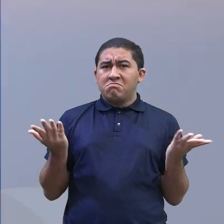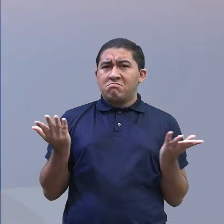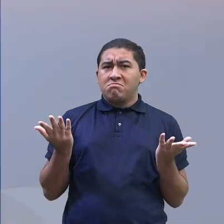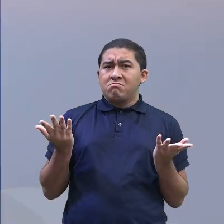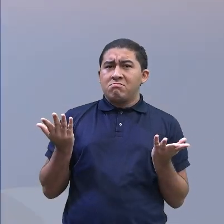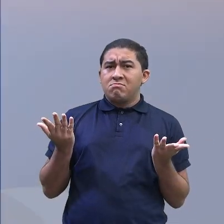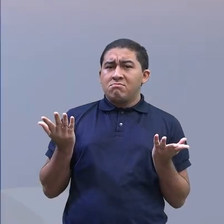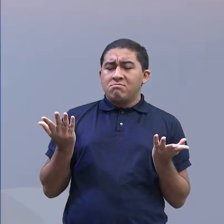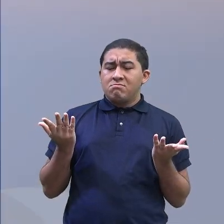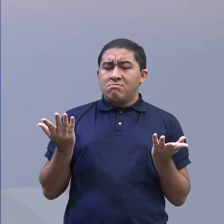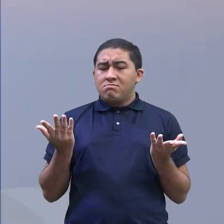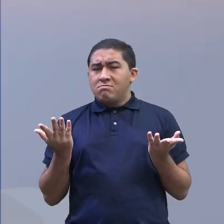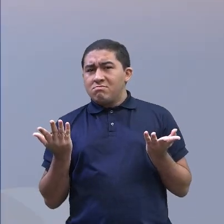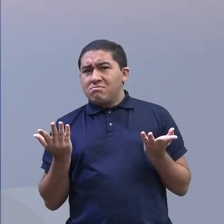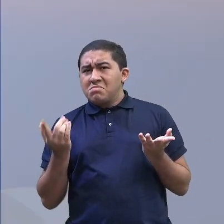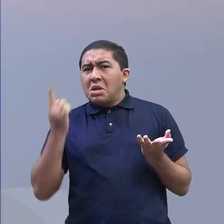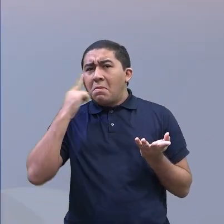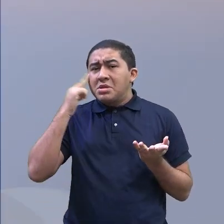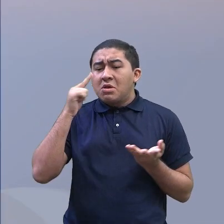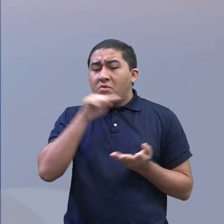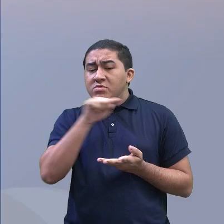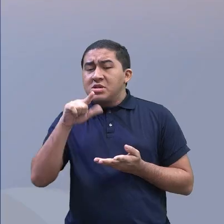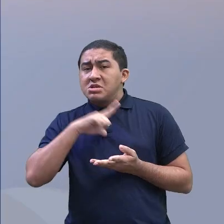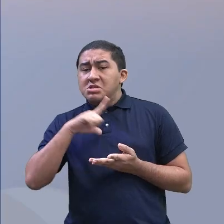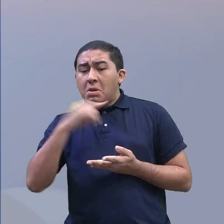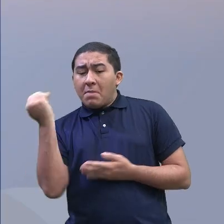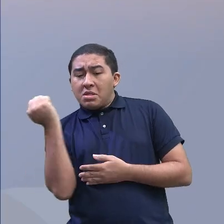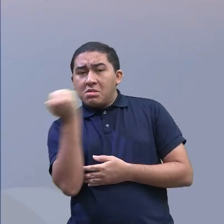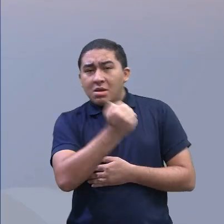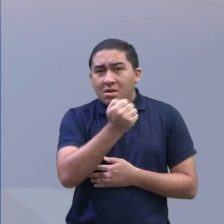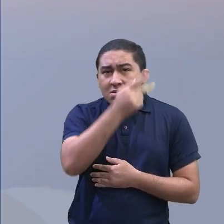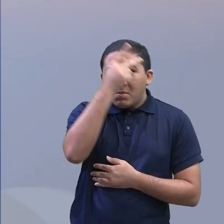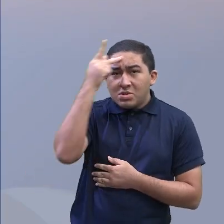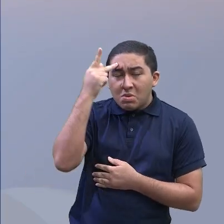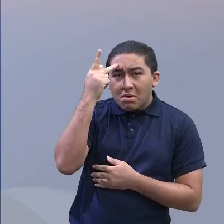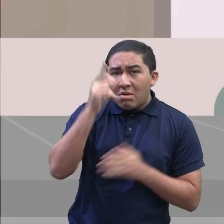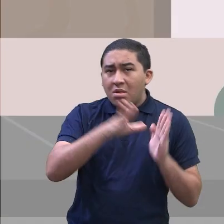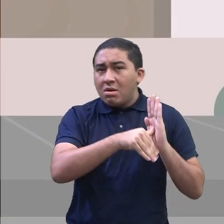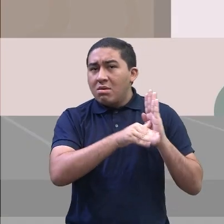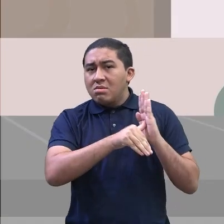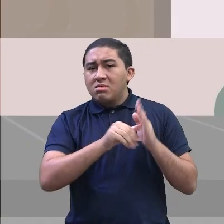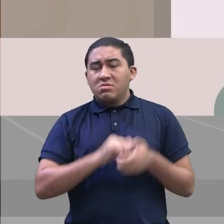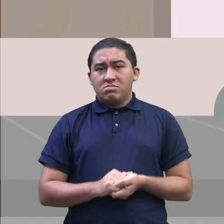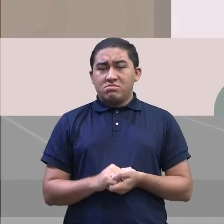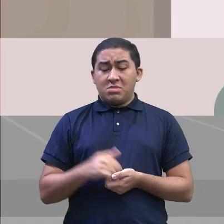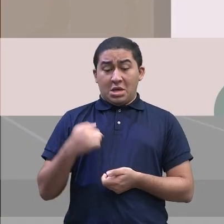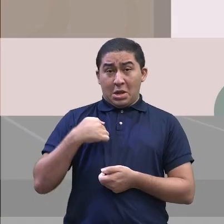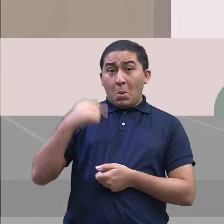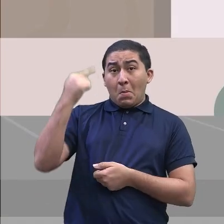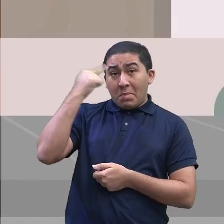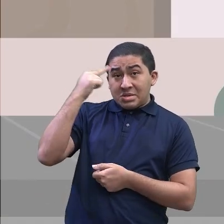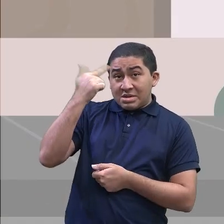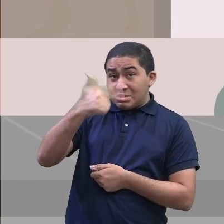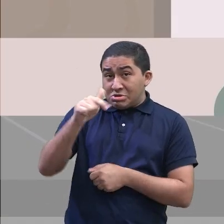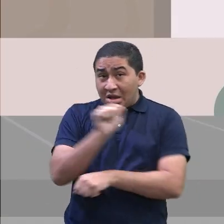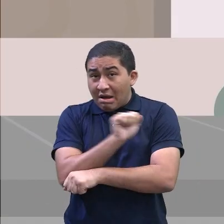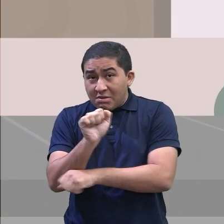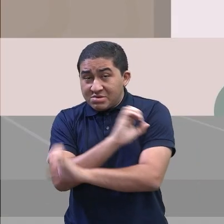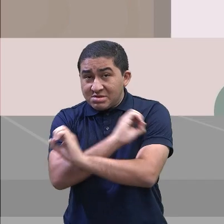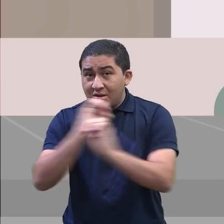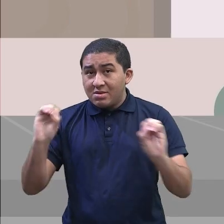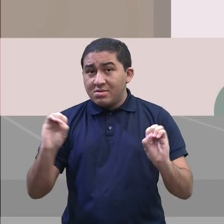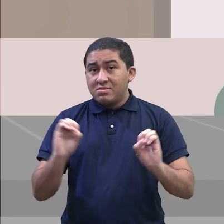Ué, pensei que o senhor tivesse dito que matou o ladrão. E eu pensei que o senhor tinha dito que não tinha